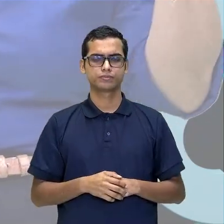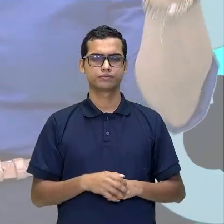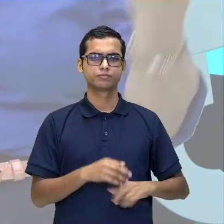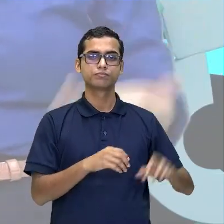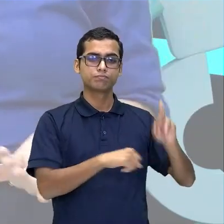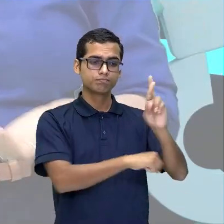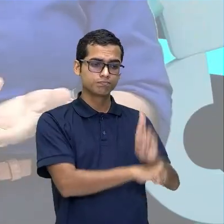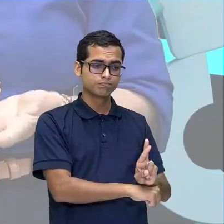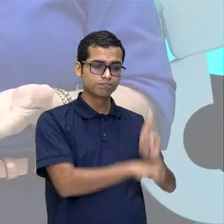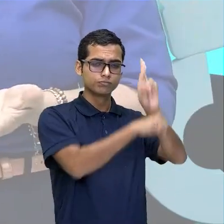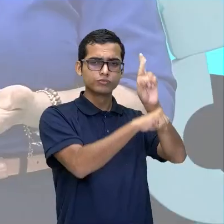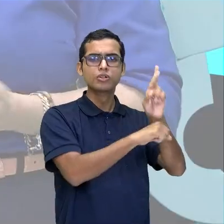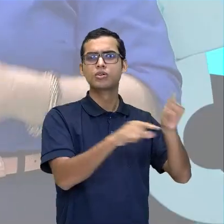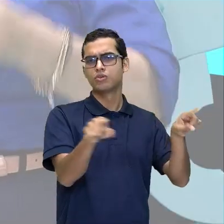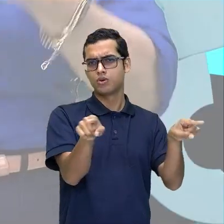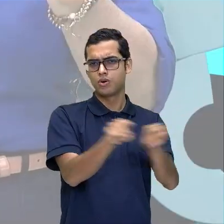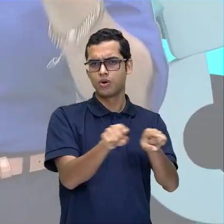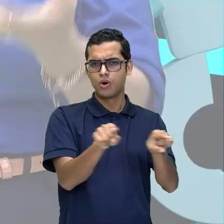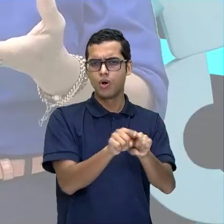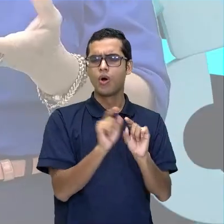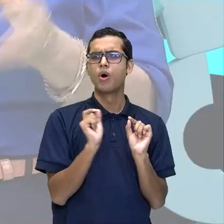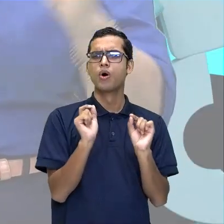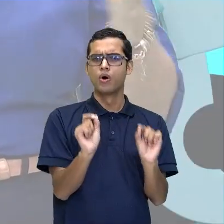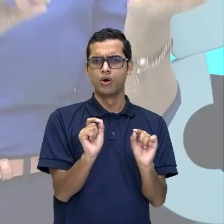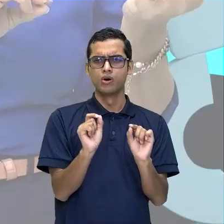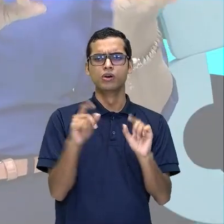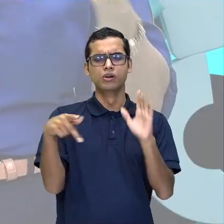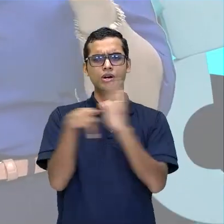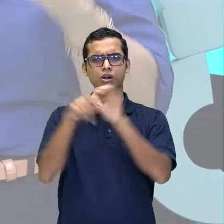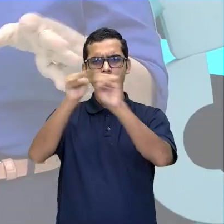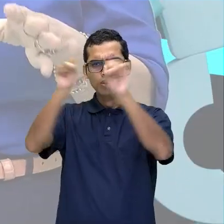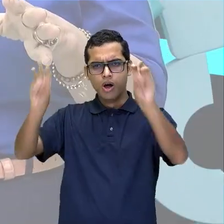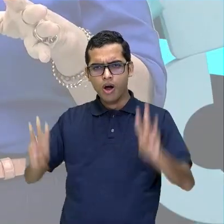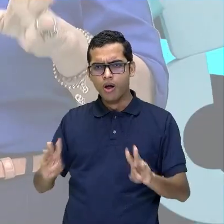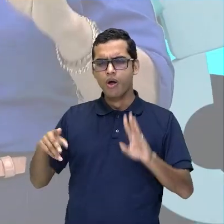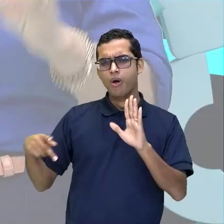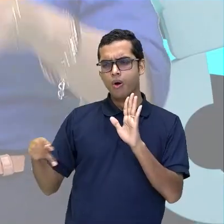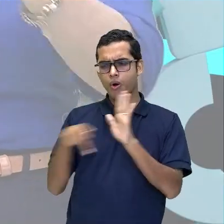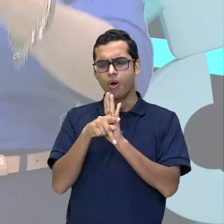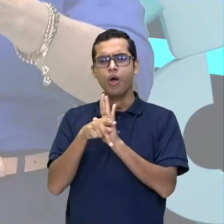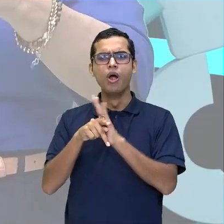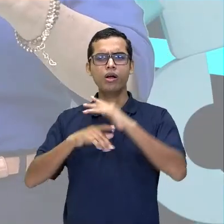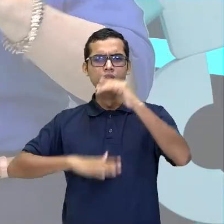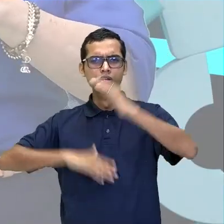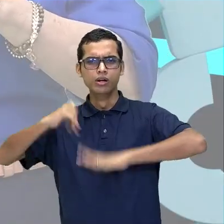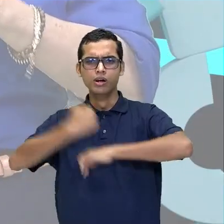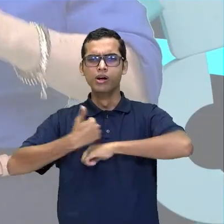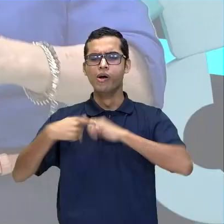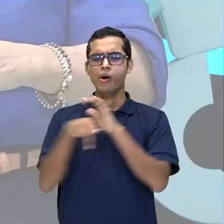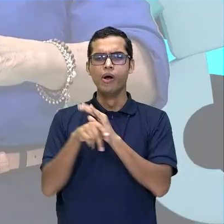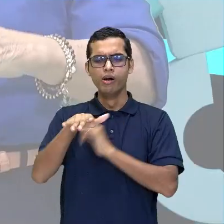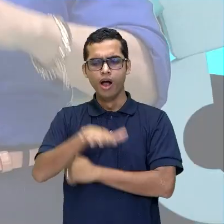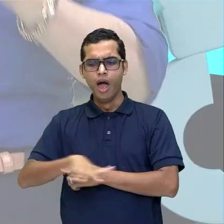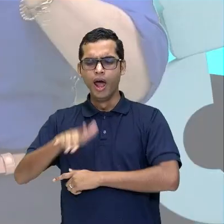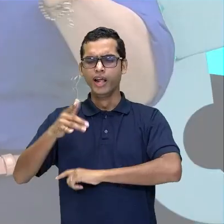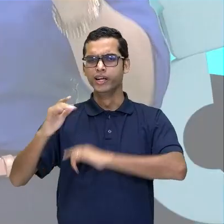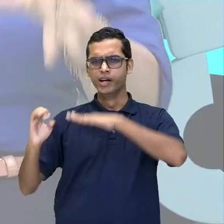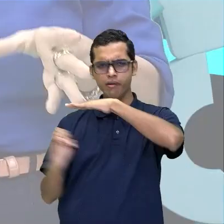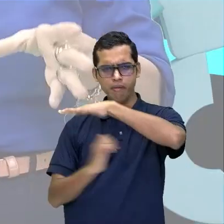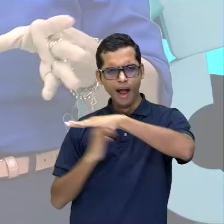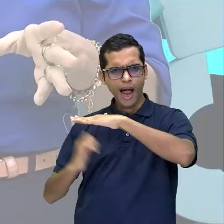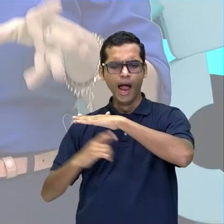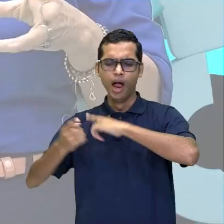as mesmas funcionalidades dos softwares proprietários, ou seja, do mercado corporativo.